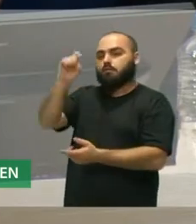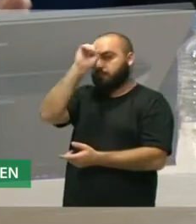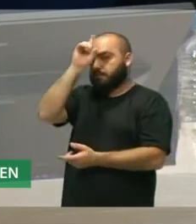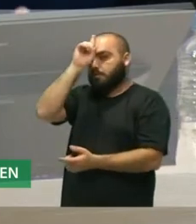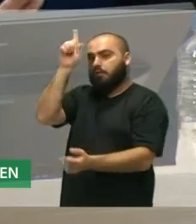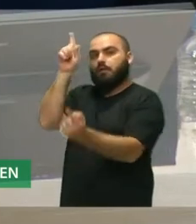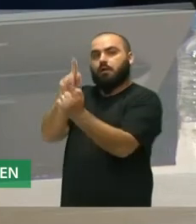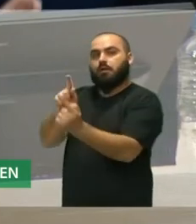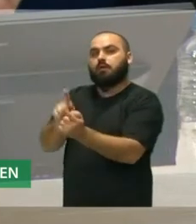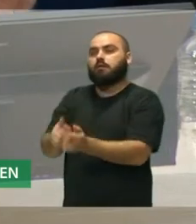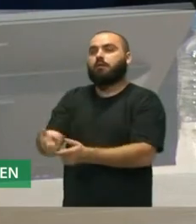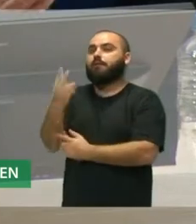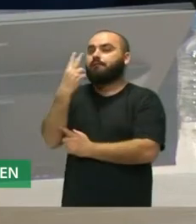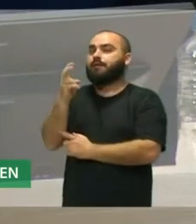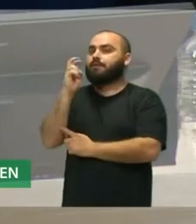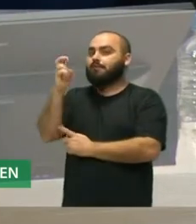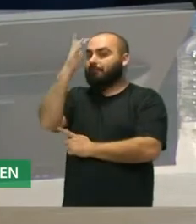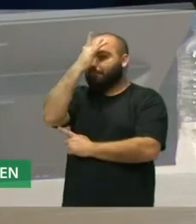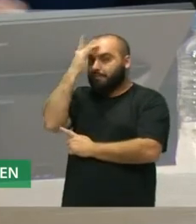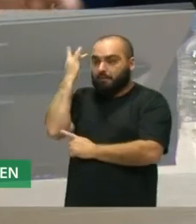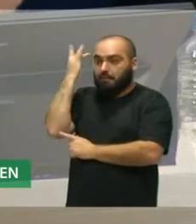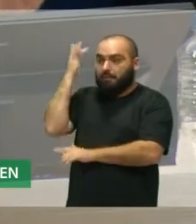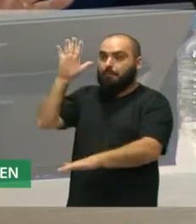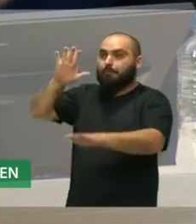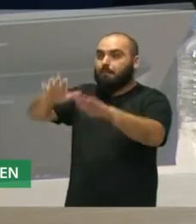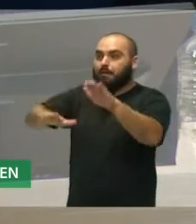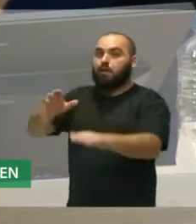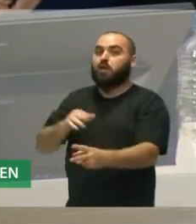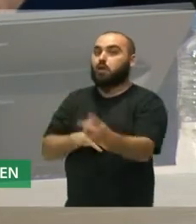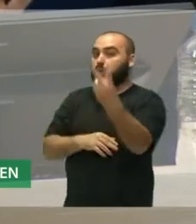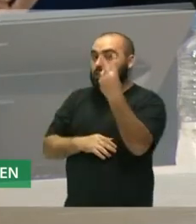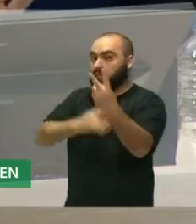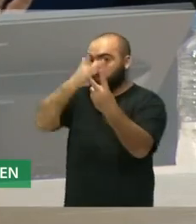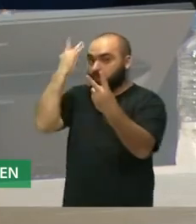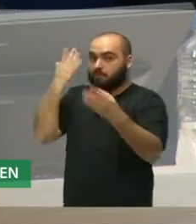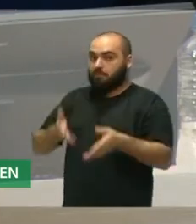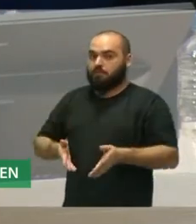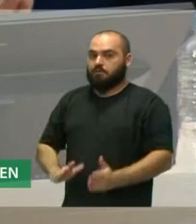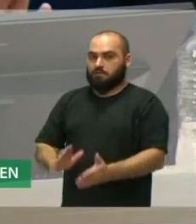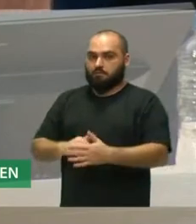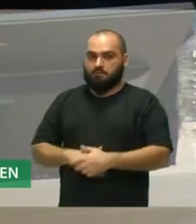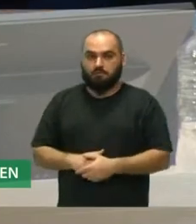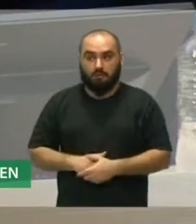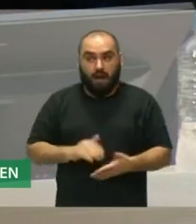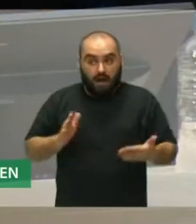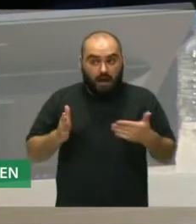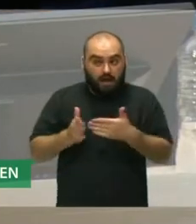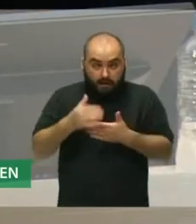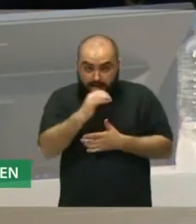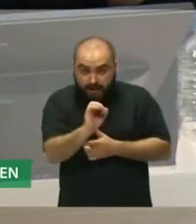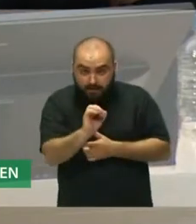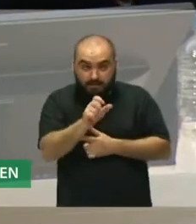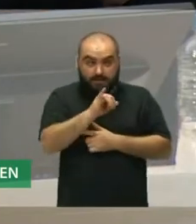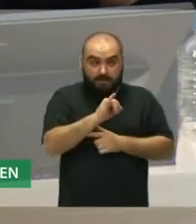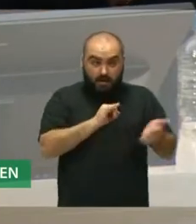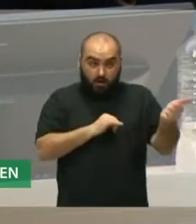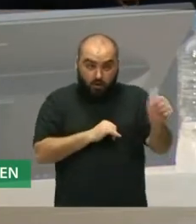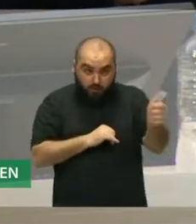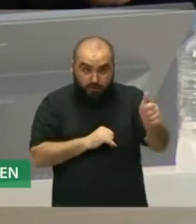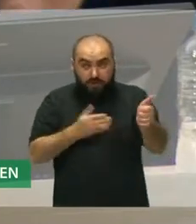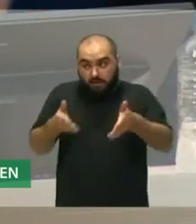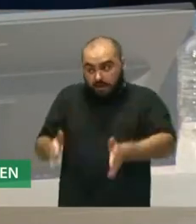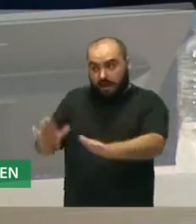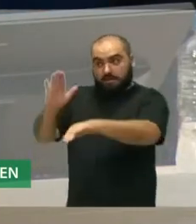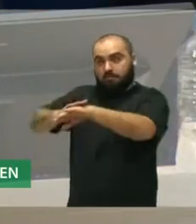uns 2 partos durante esse pequeno tempo, até as 10 horas, se a gente ficar até as 10, se for até as 11, de repente nasce um trigêmeo ou coisa